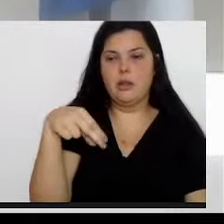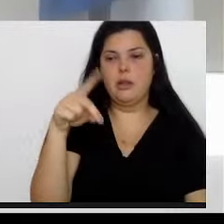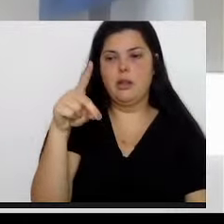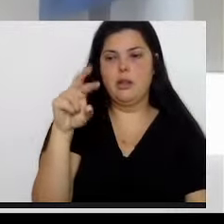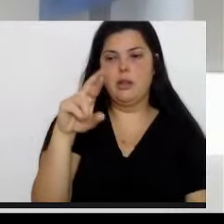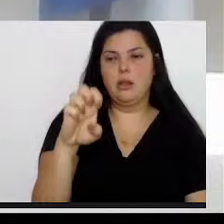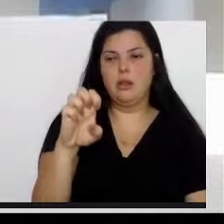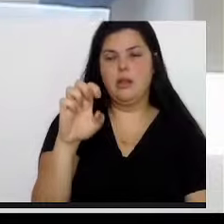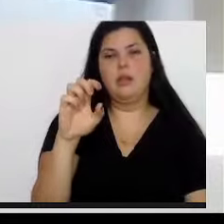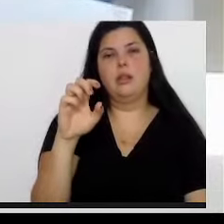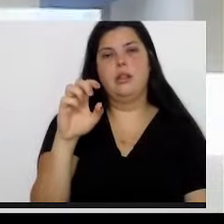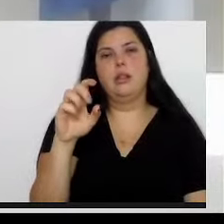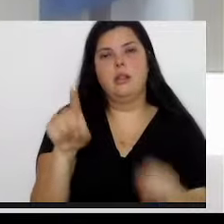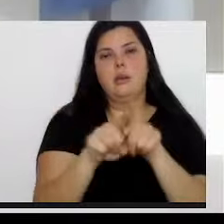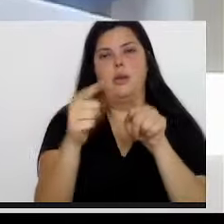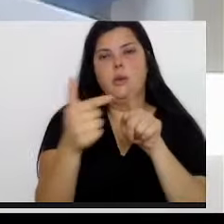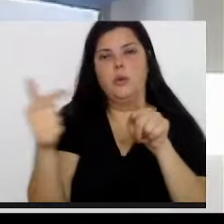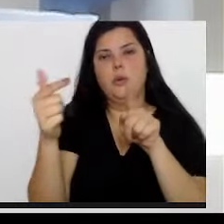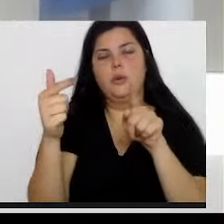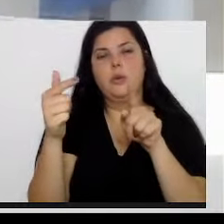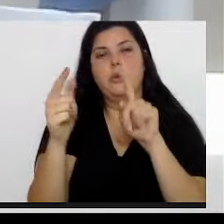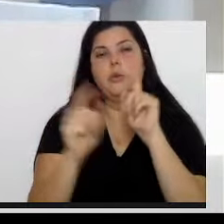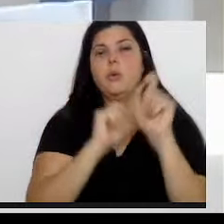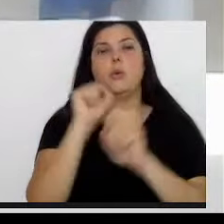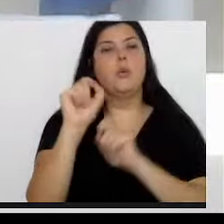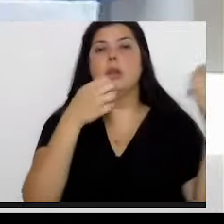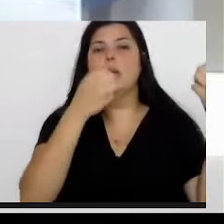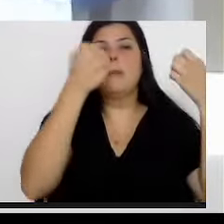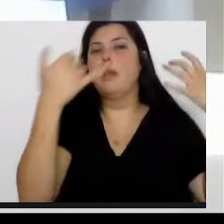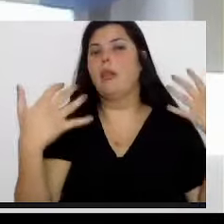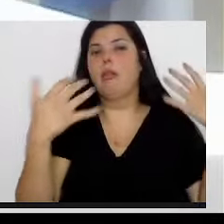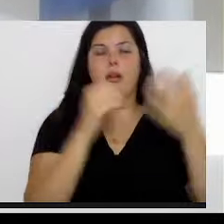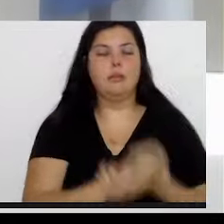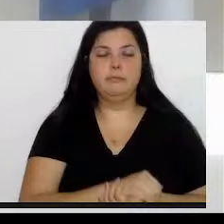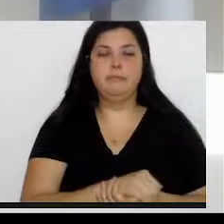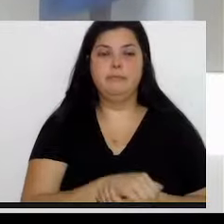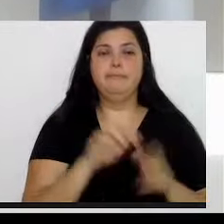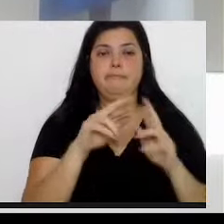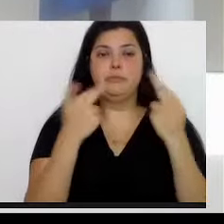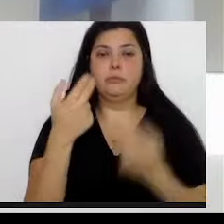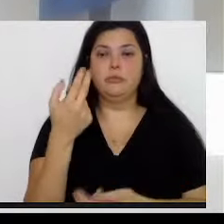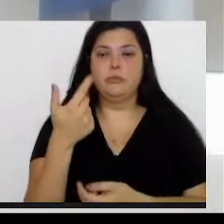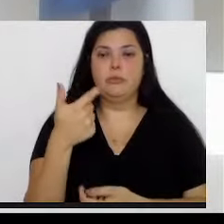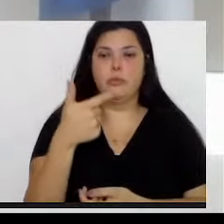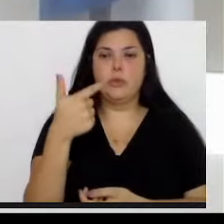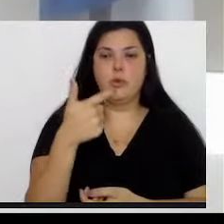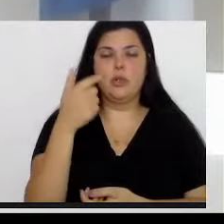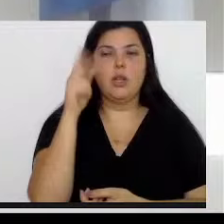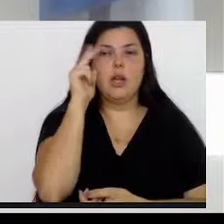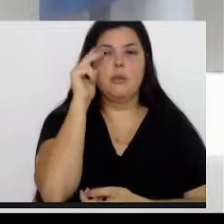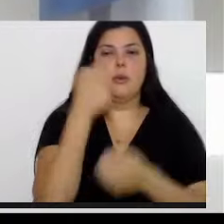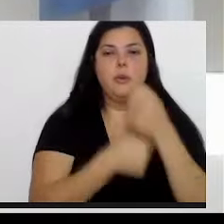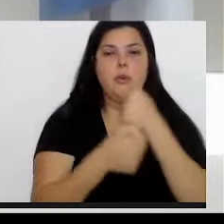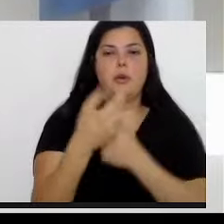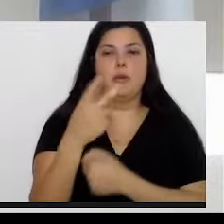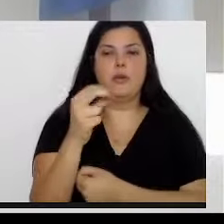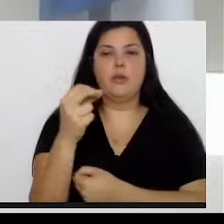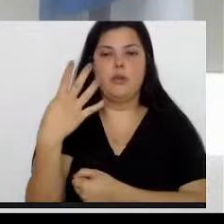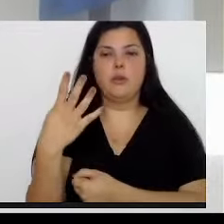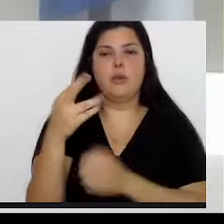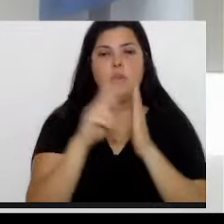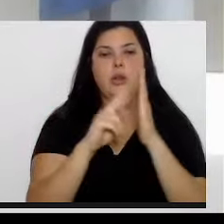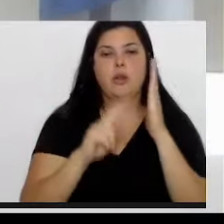Souto Braz e outros. A resenha diz o seguinte: em sessão de 2 de abril de 2024, o relator